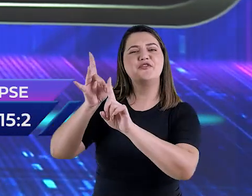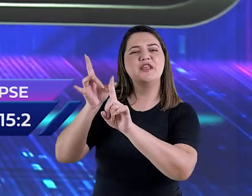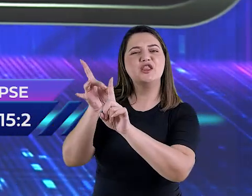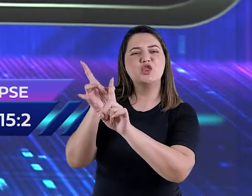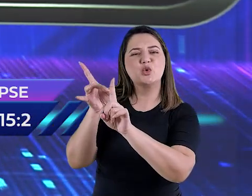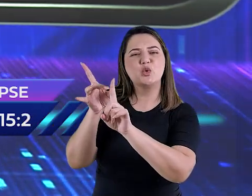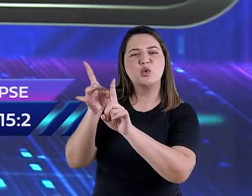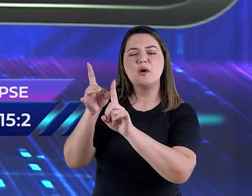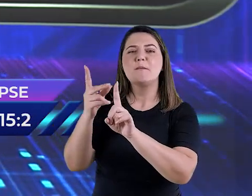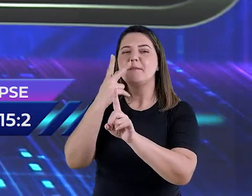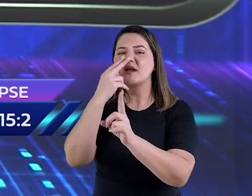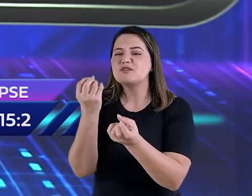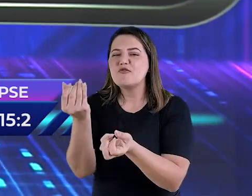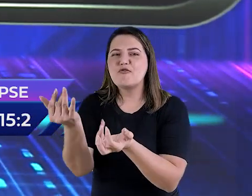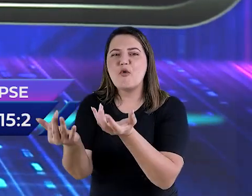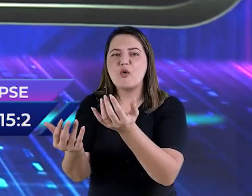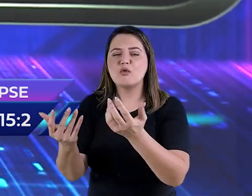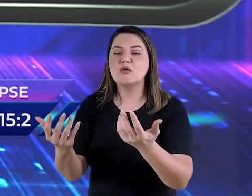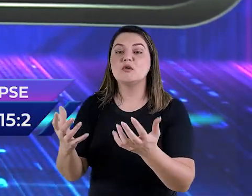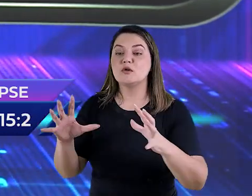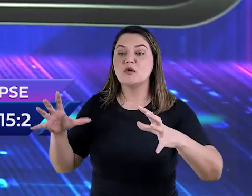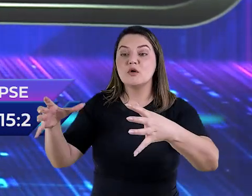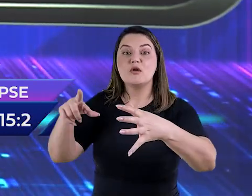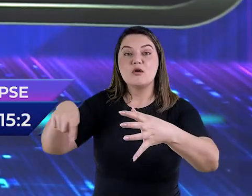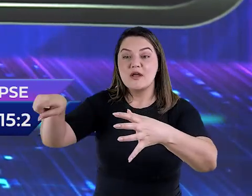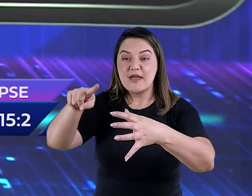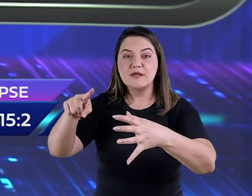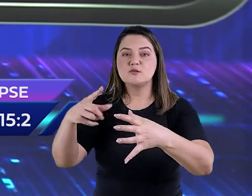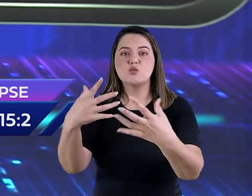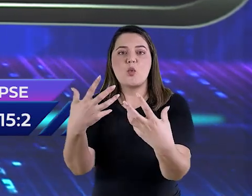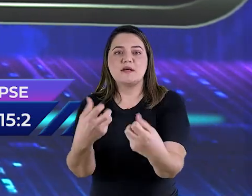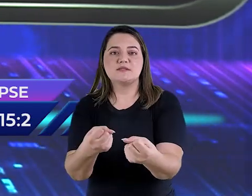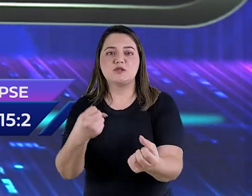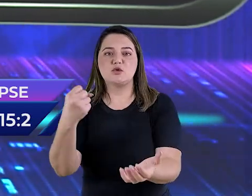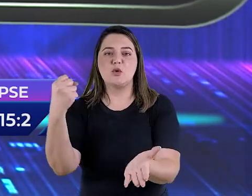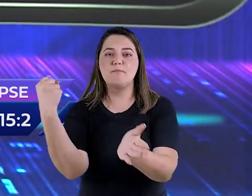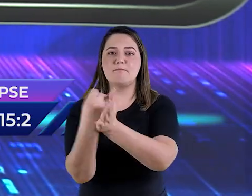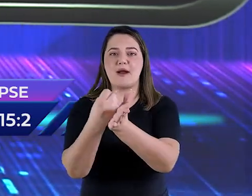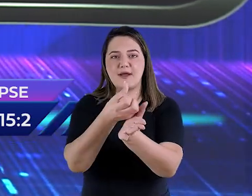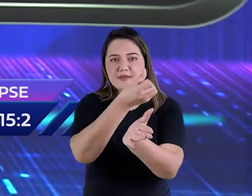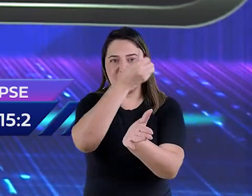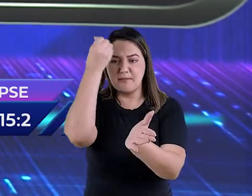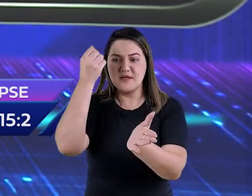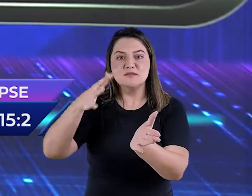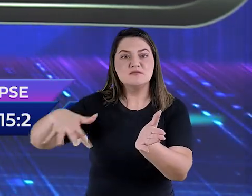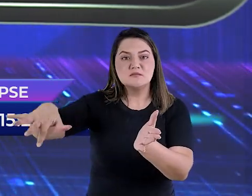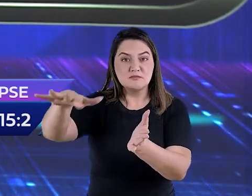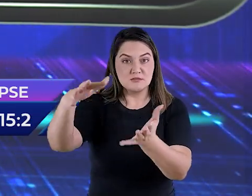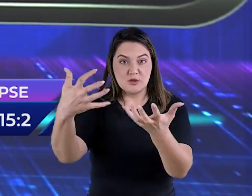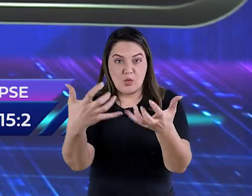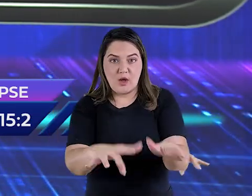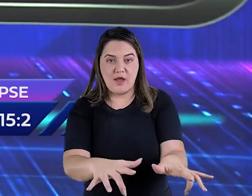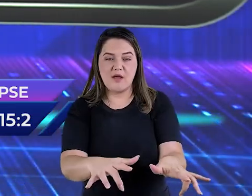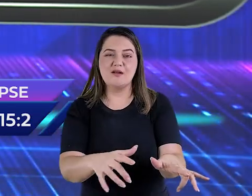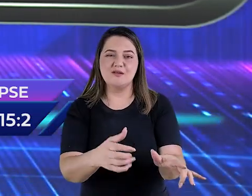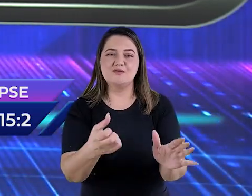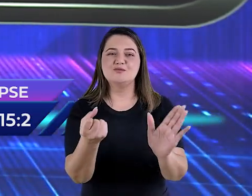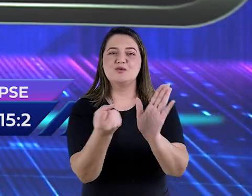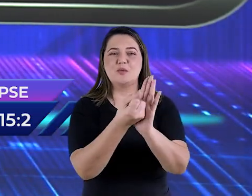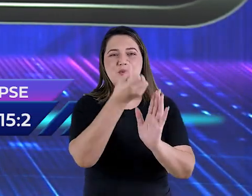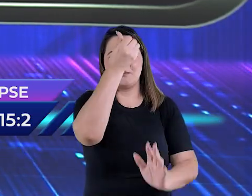de fogo, e os vencedores da besta, da sua imagem e do número do seu nome, que nós já estudamos aqui, que é o